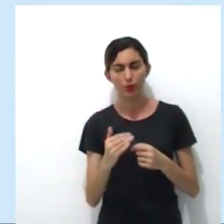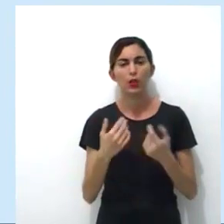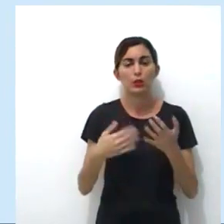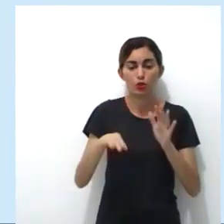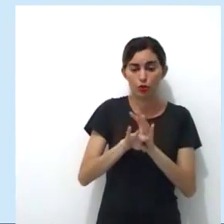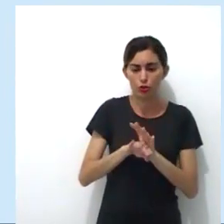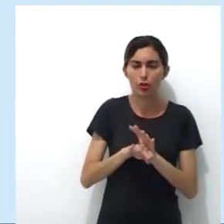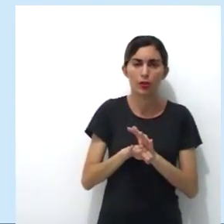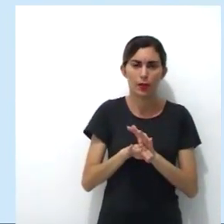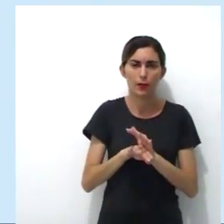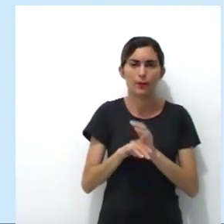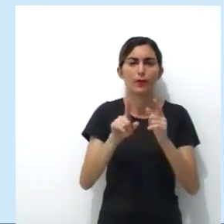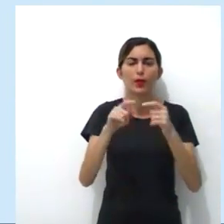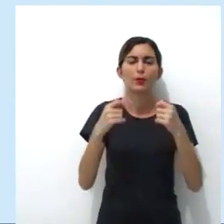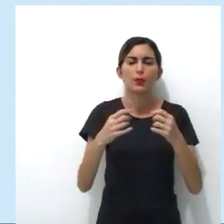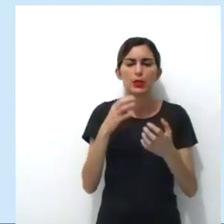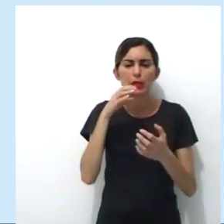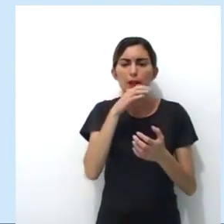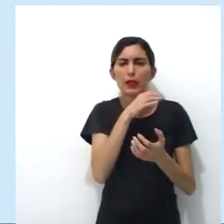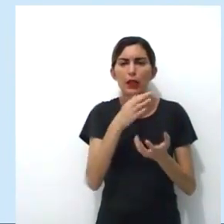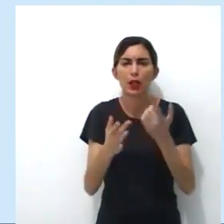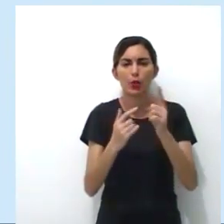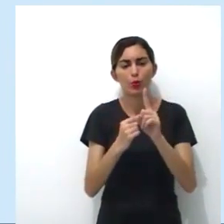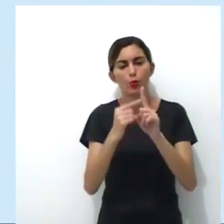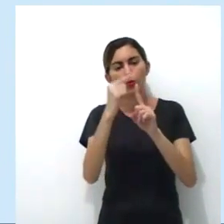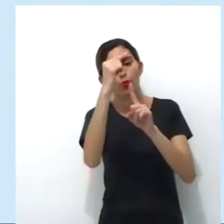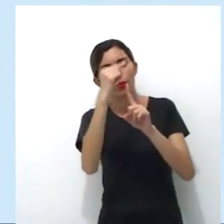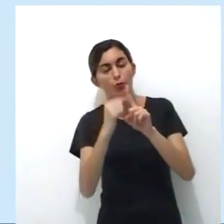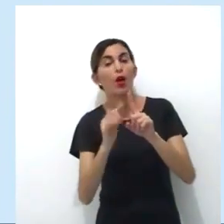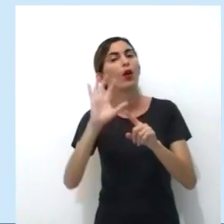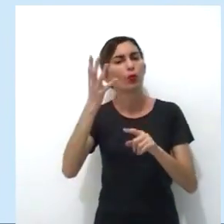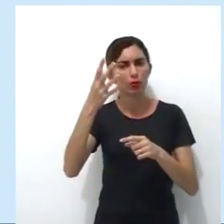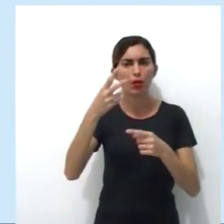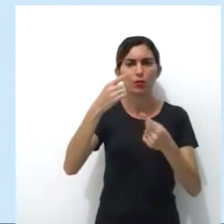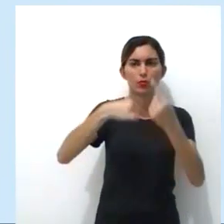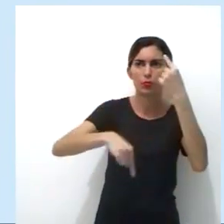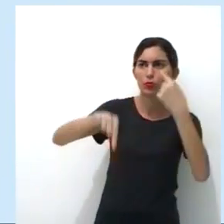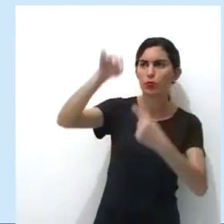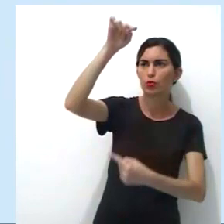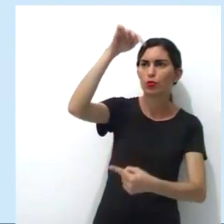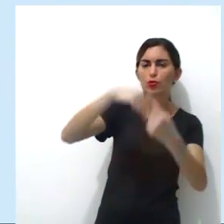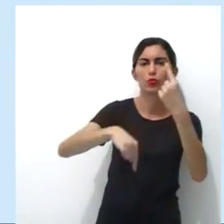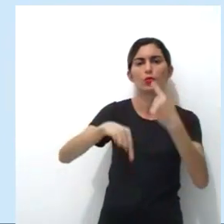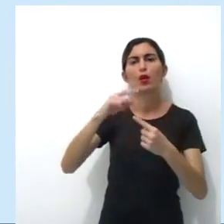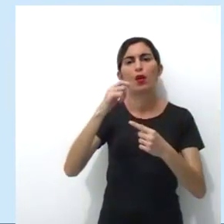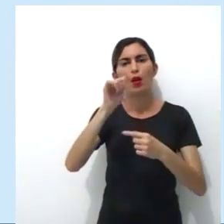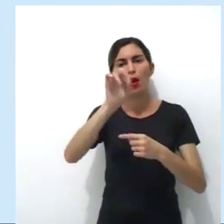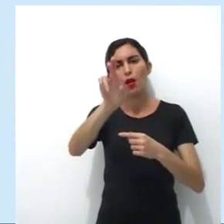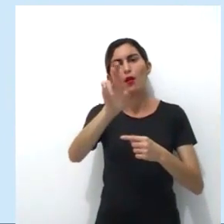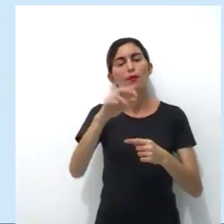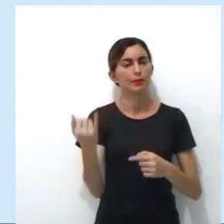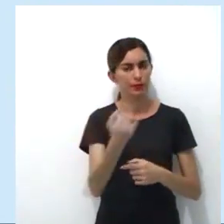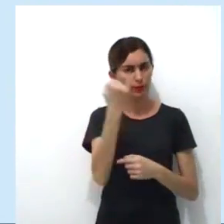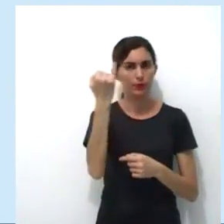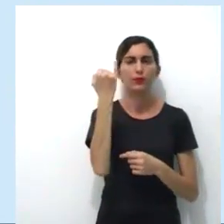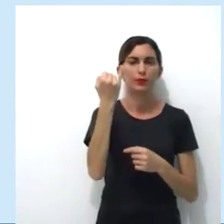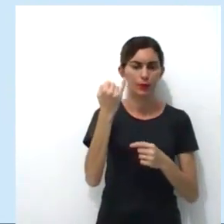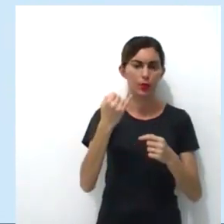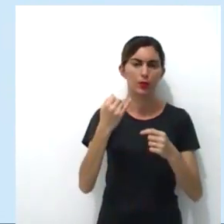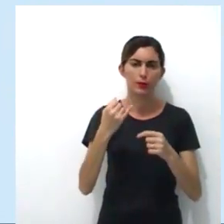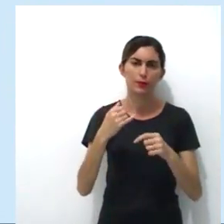o bom funcionamento da geladeira, é necessário que o ar que é refrigerado lá em cima, no congelador, ele desça, porque